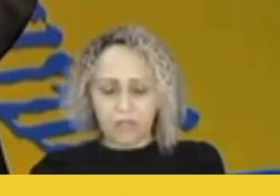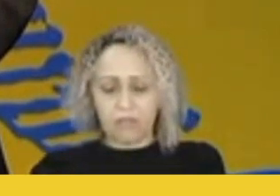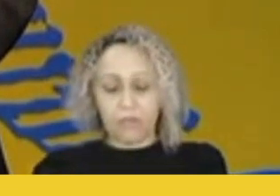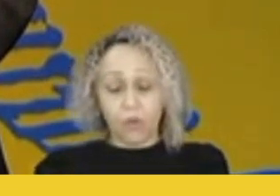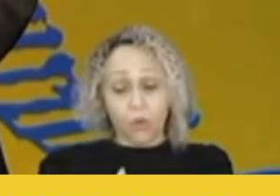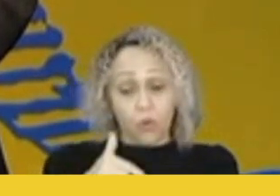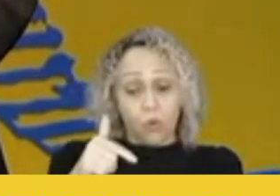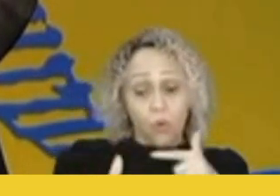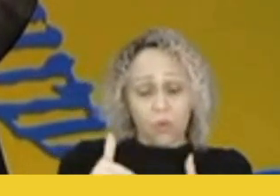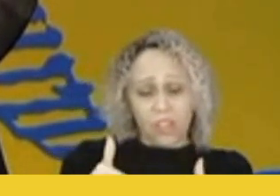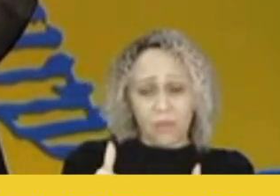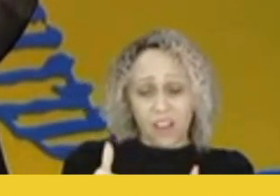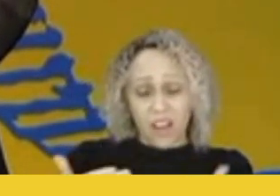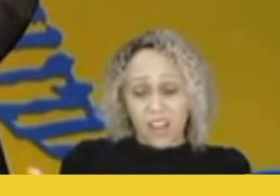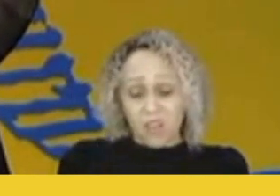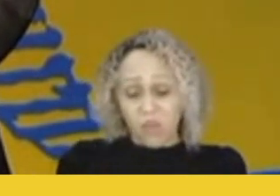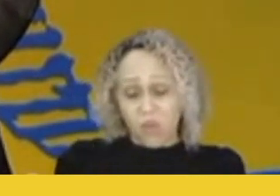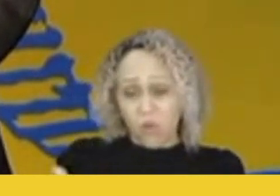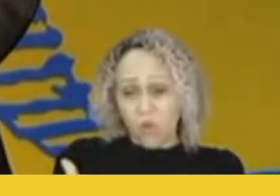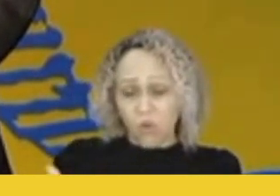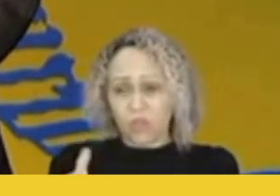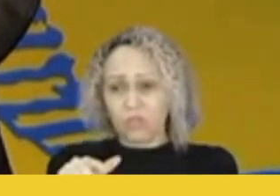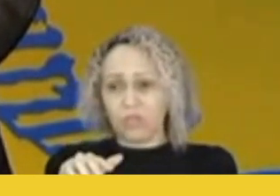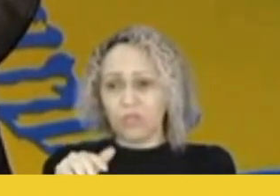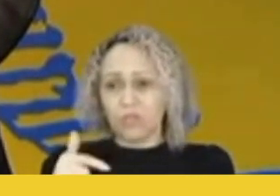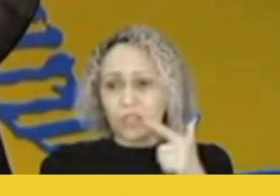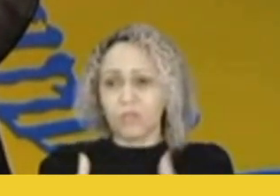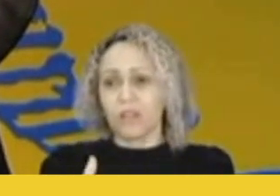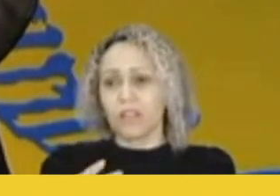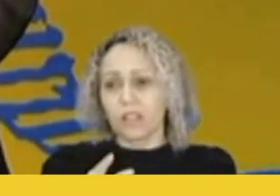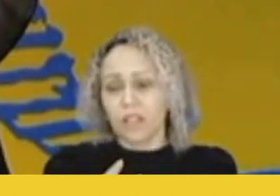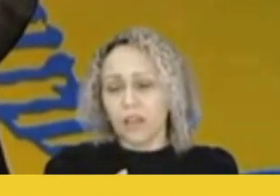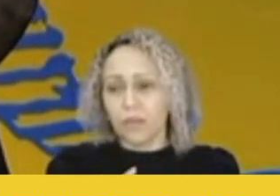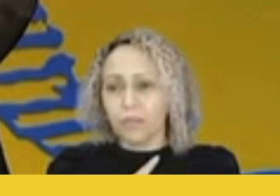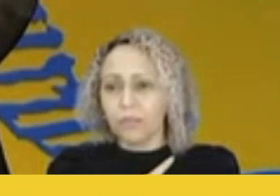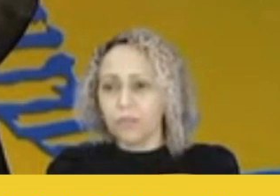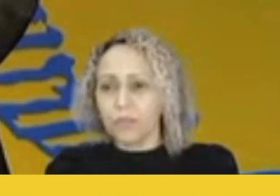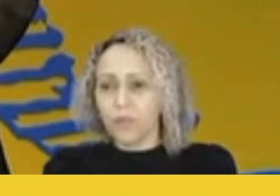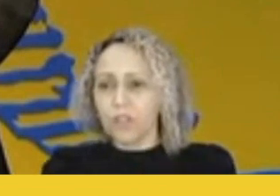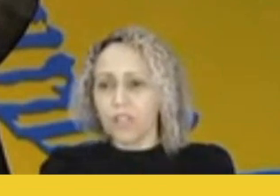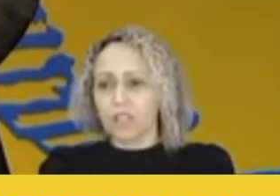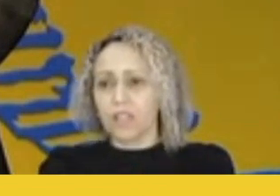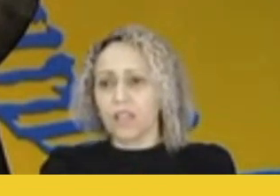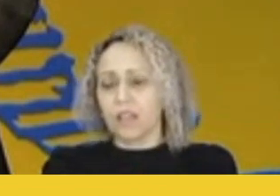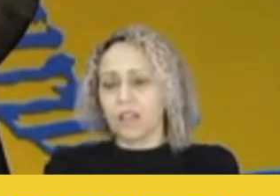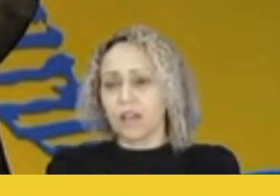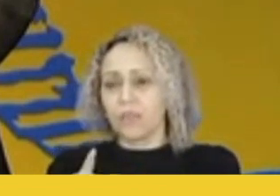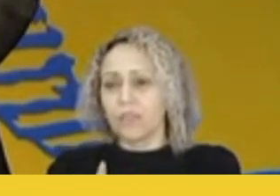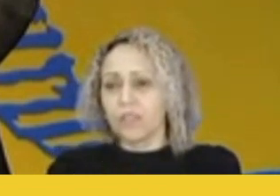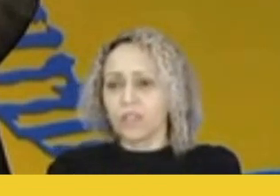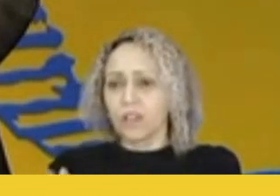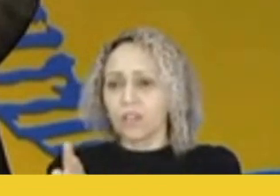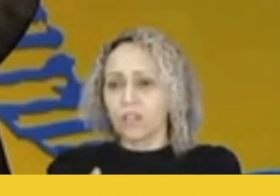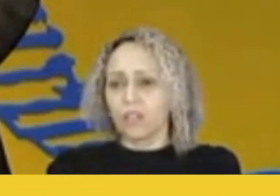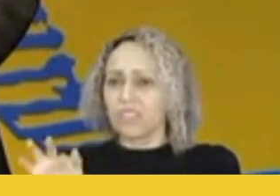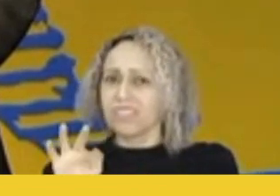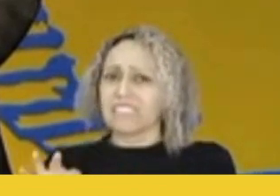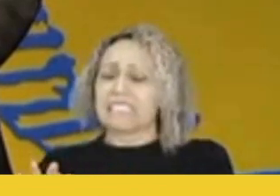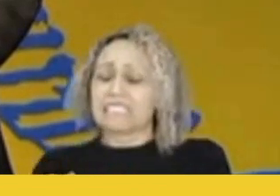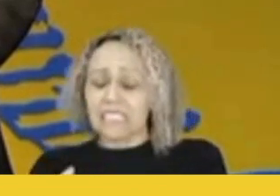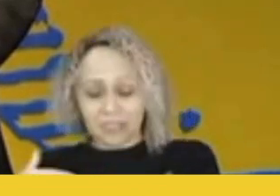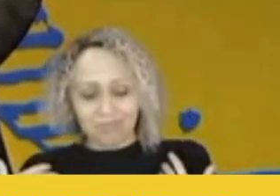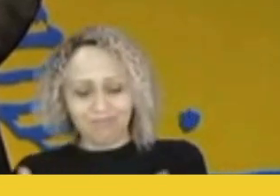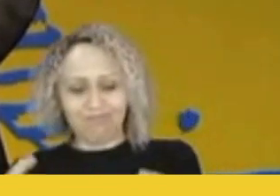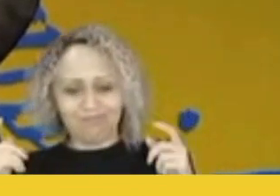dificuldades e o cenário orçamentário para 2023 é ainda mais desfavorável, não no que se